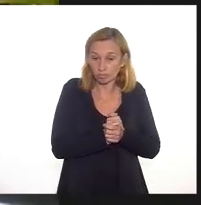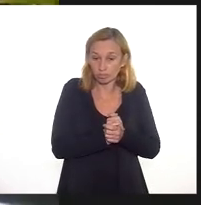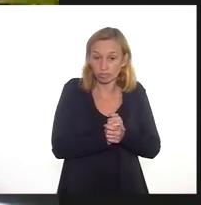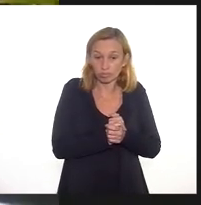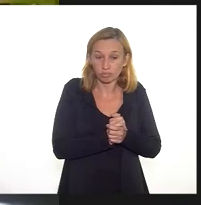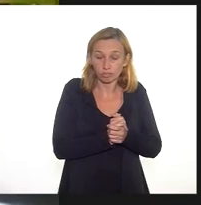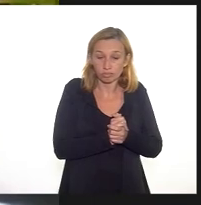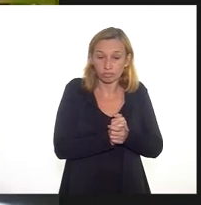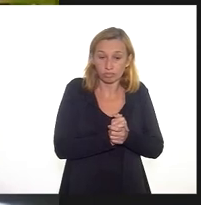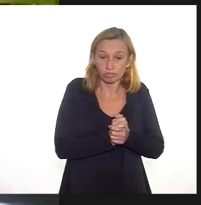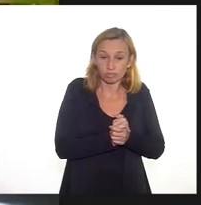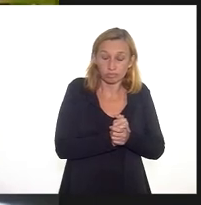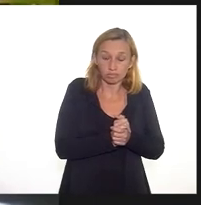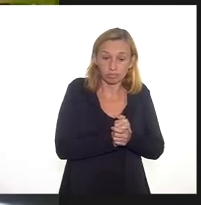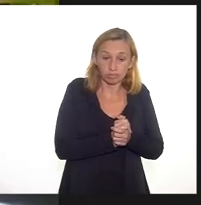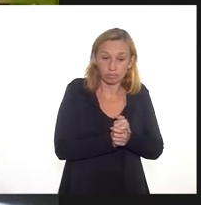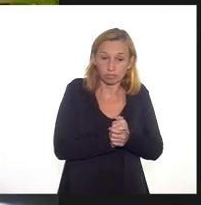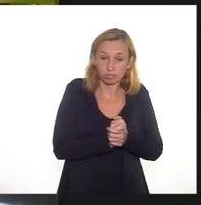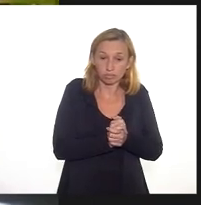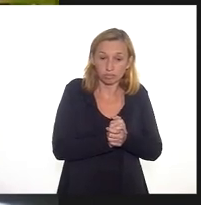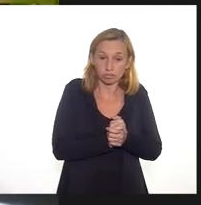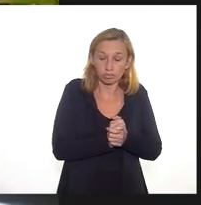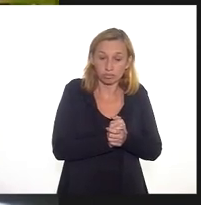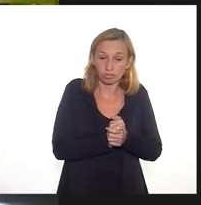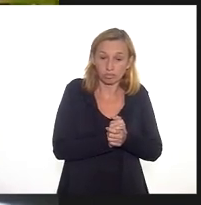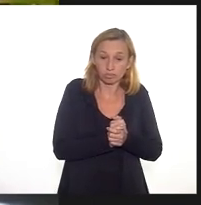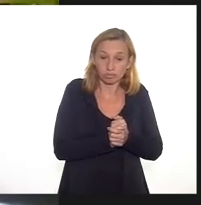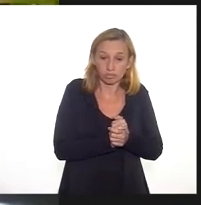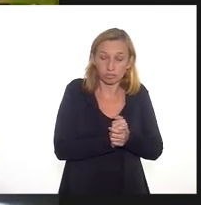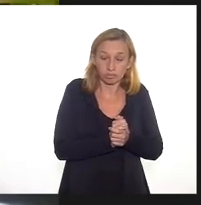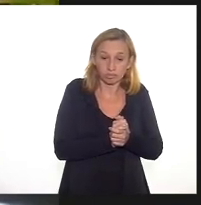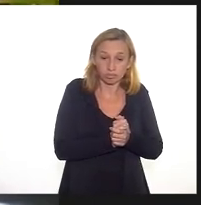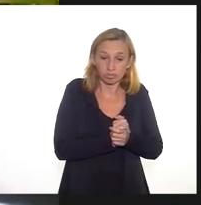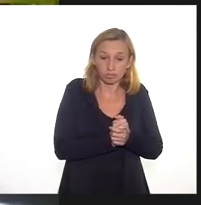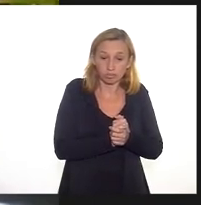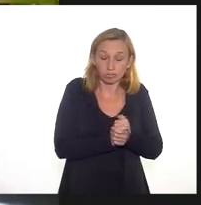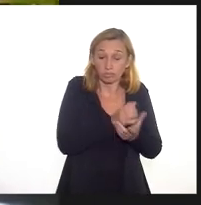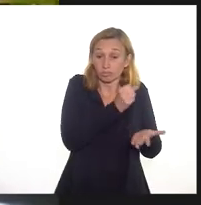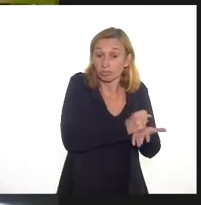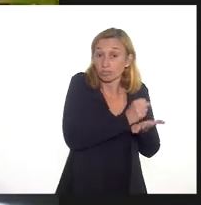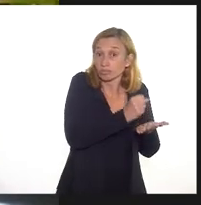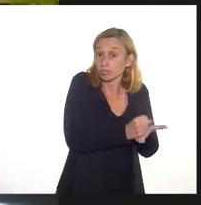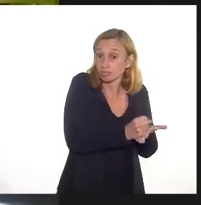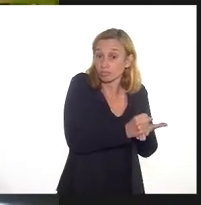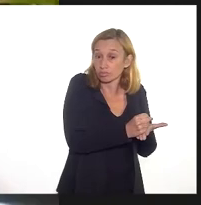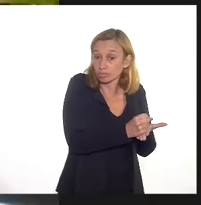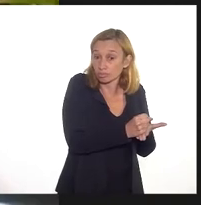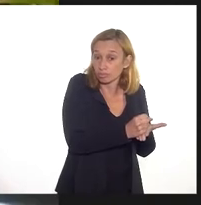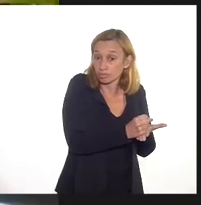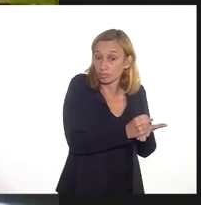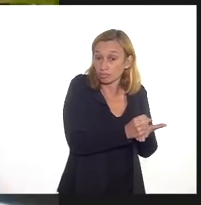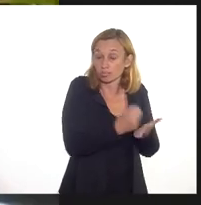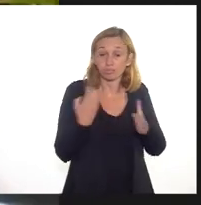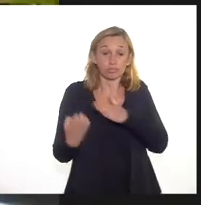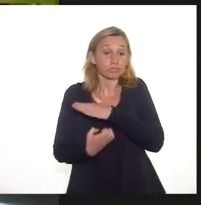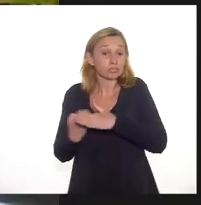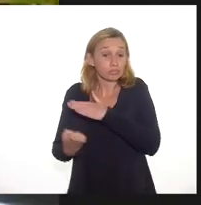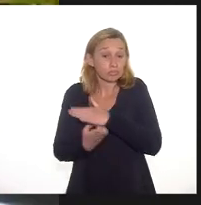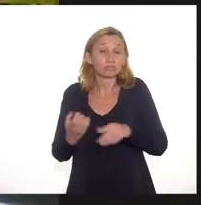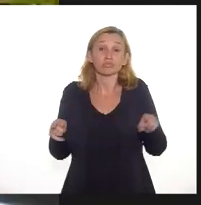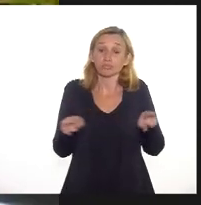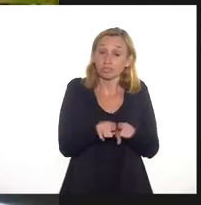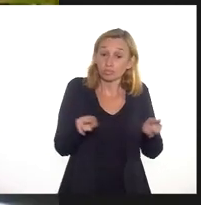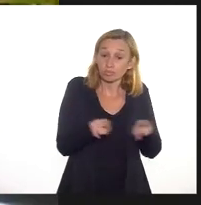como para, enfim, celebrar contratos com empresas que